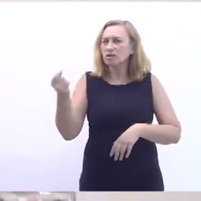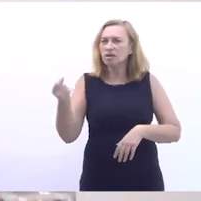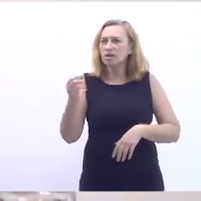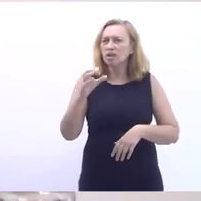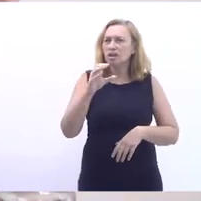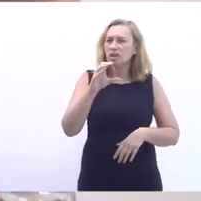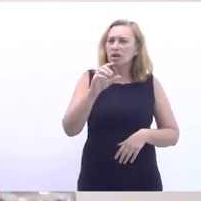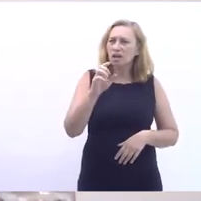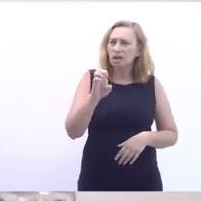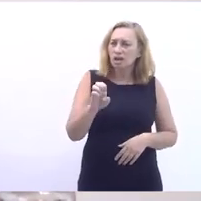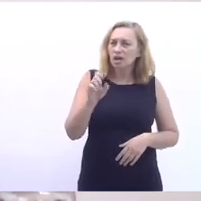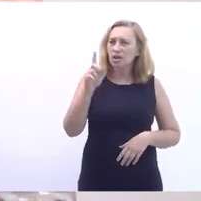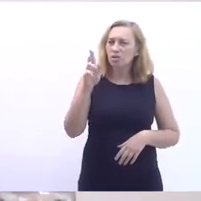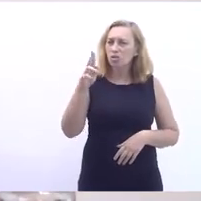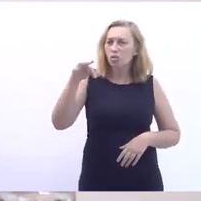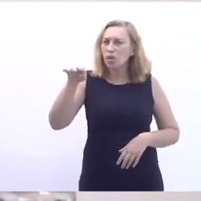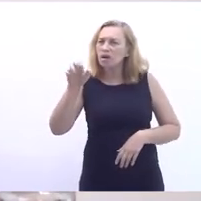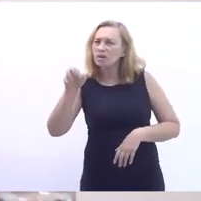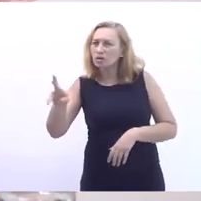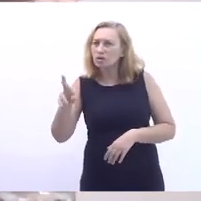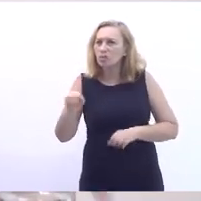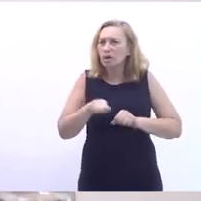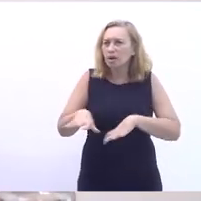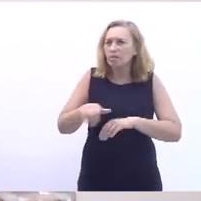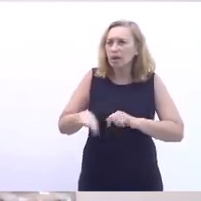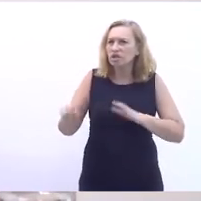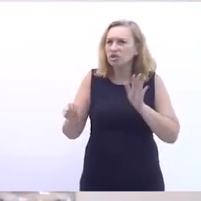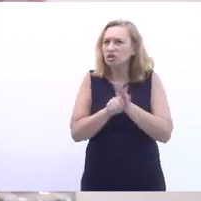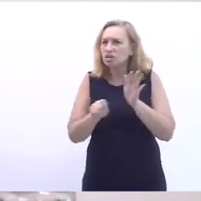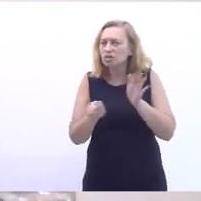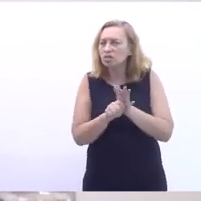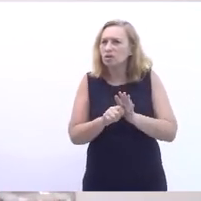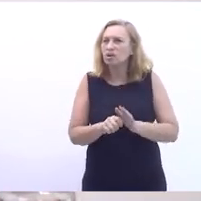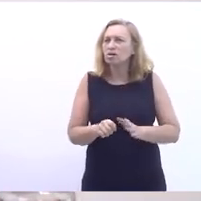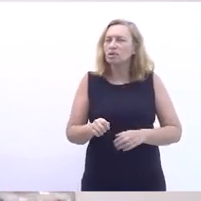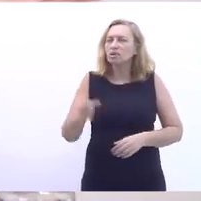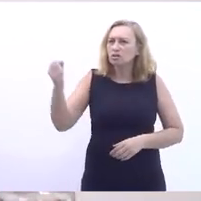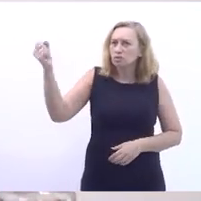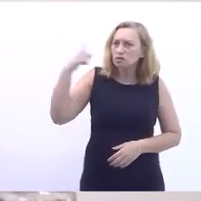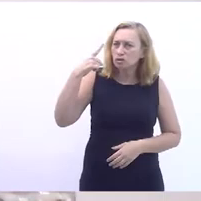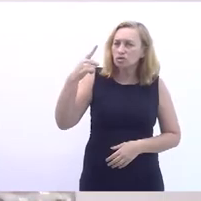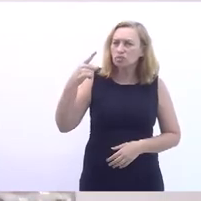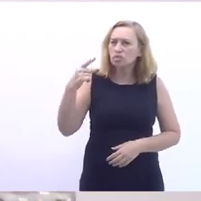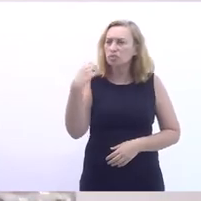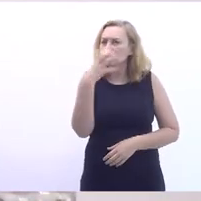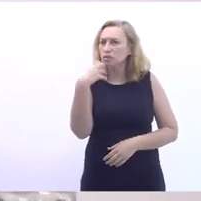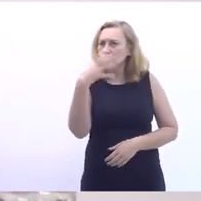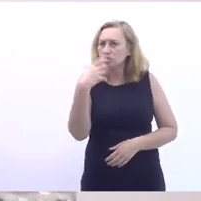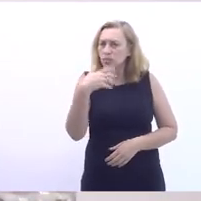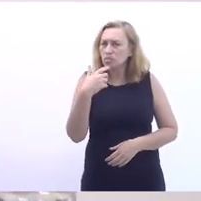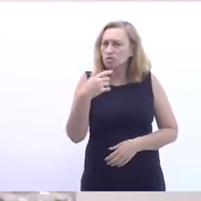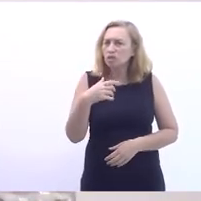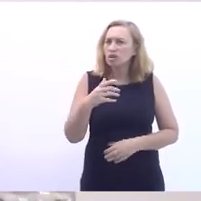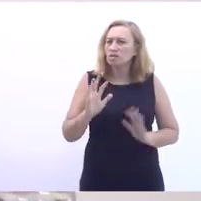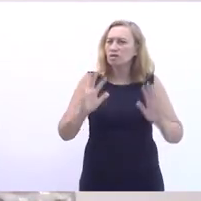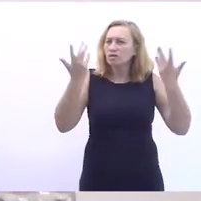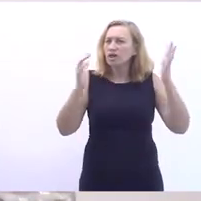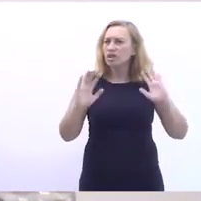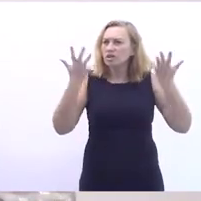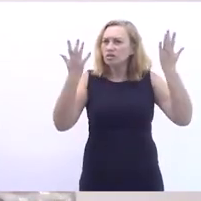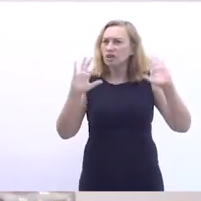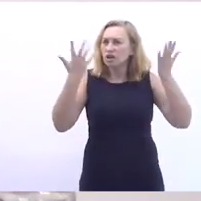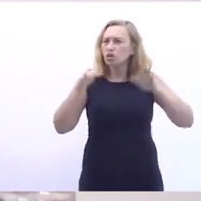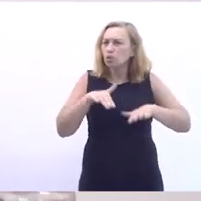a marcha Você vai no ritmo lento assim bem né assim com velho com música bloco de carnaval sonorização